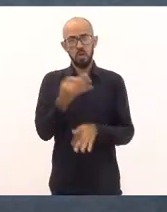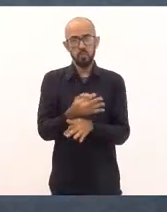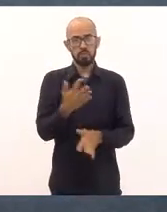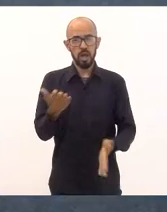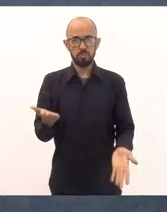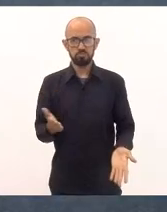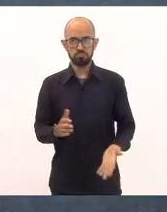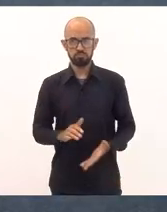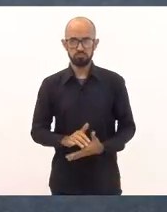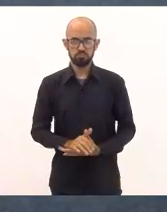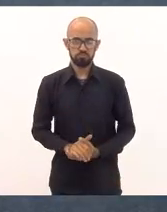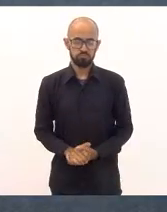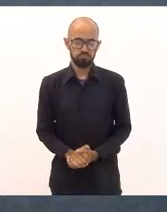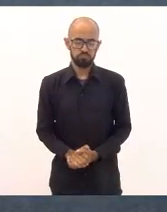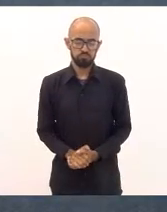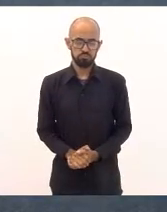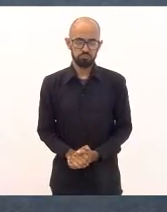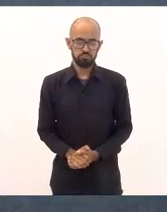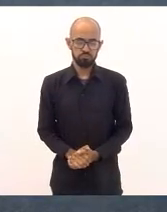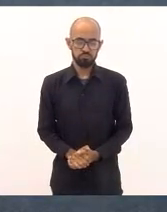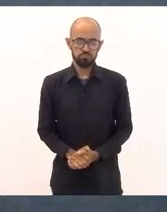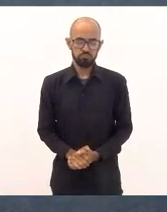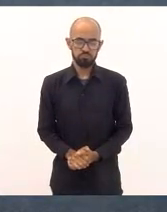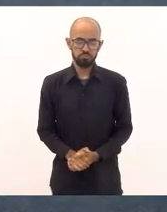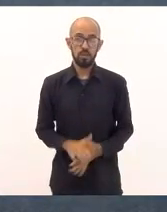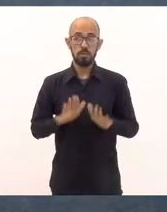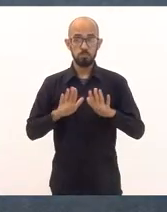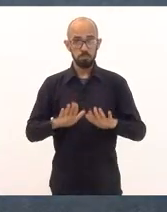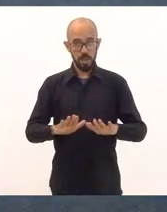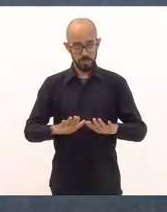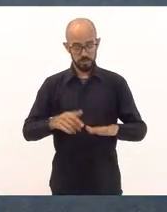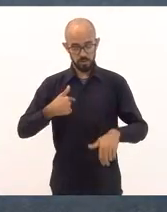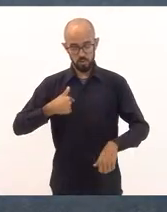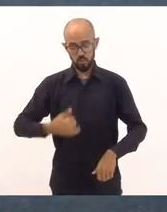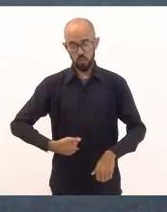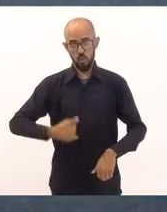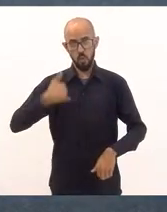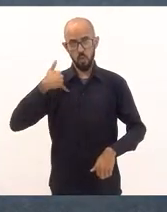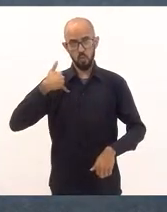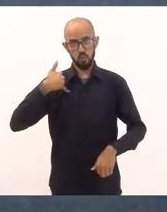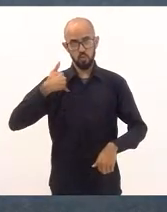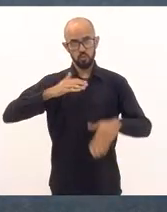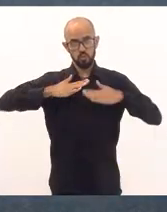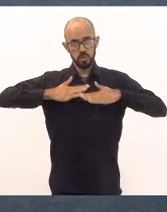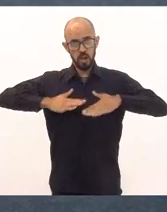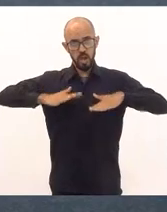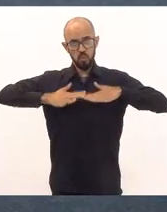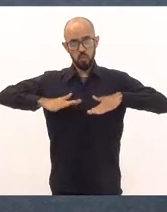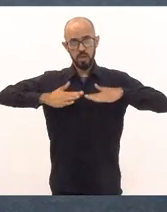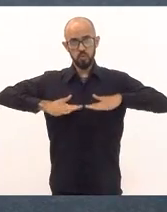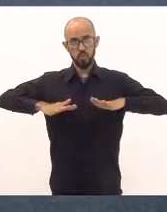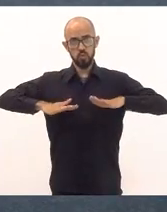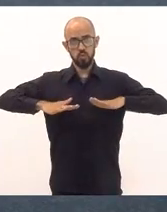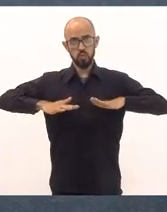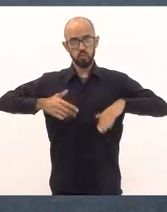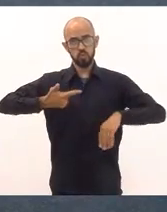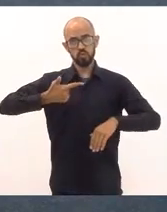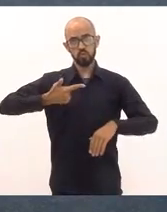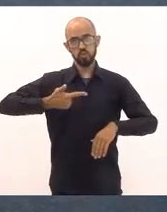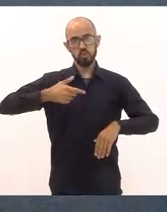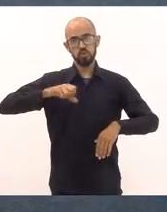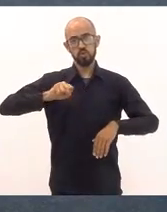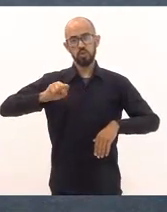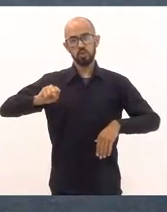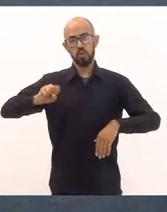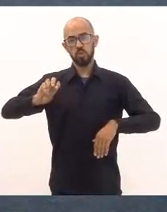no plenário para votar, mas com a cabeça erguida, com a tranquilidade, 288